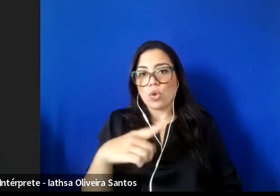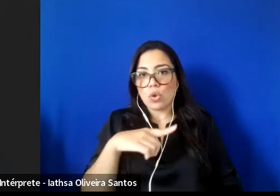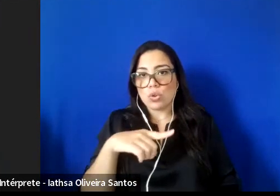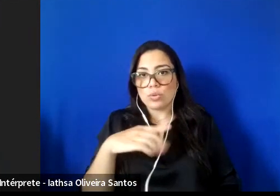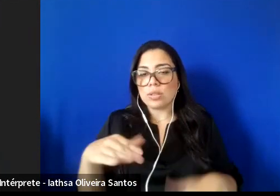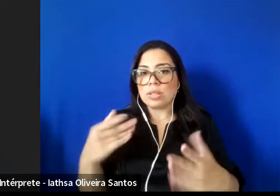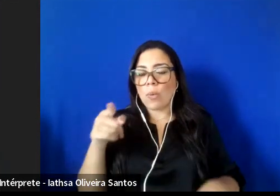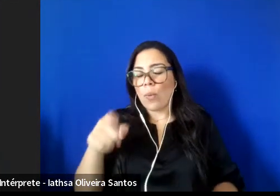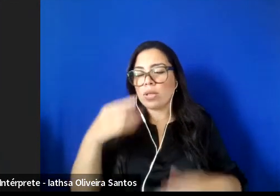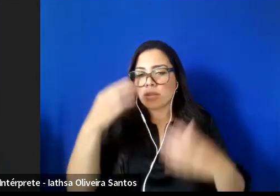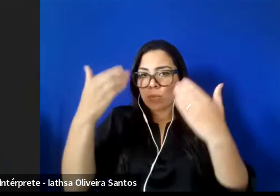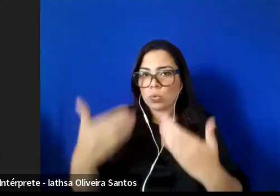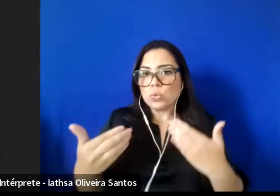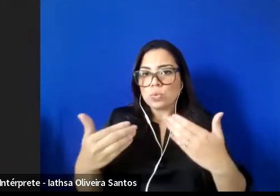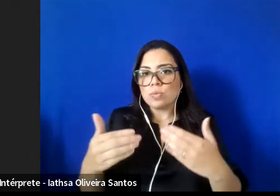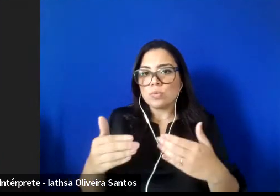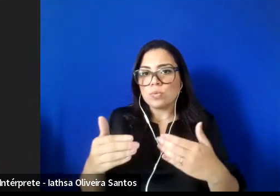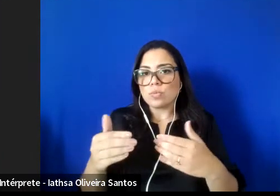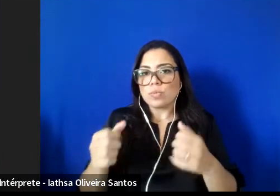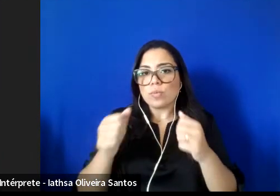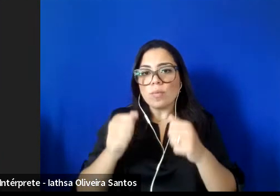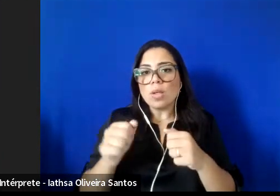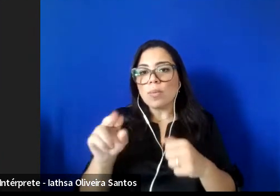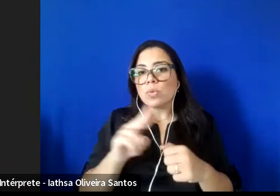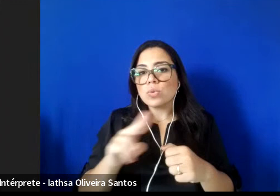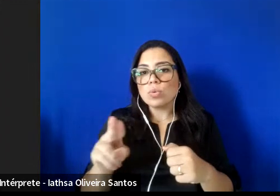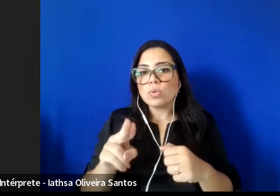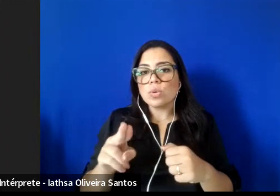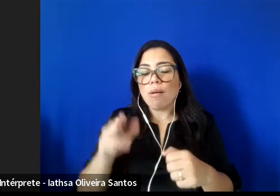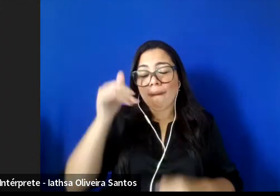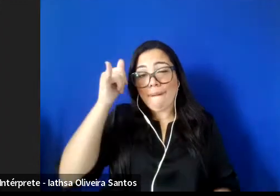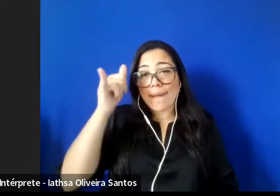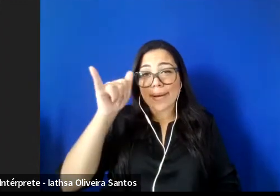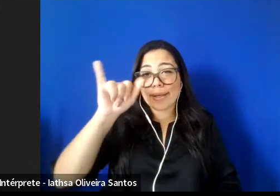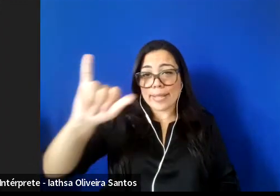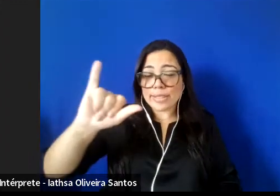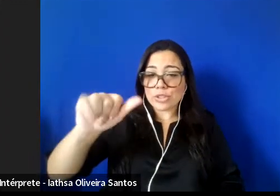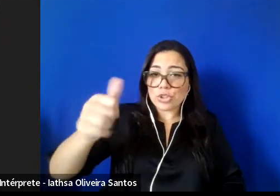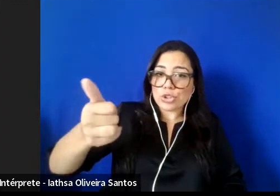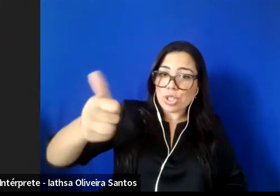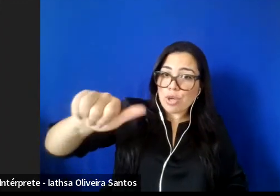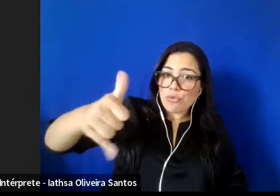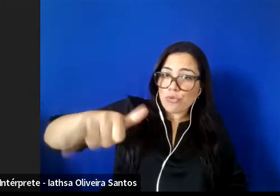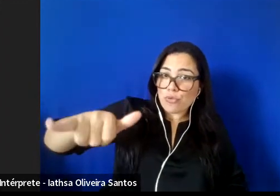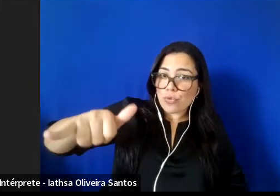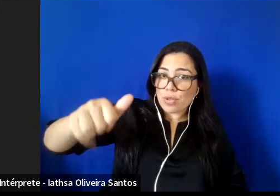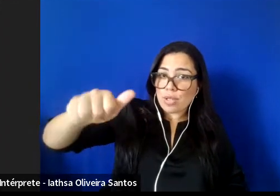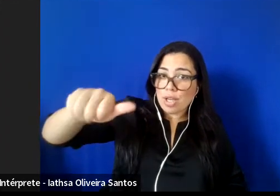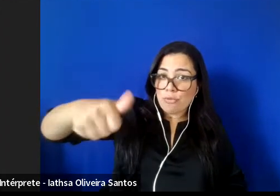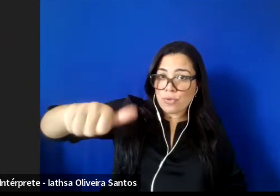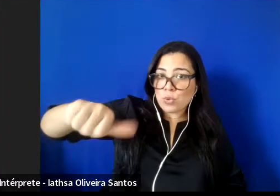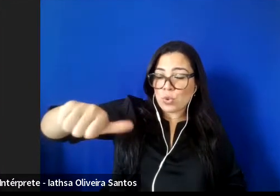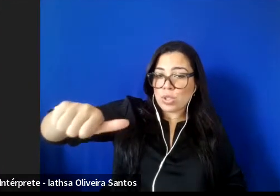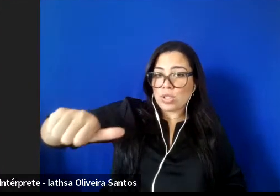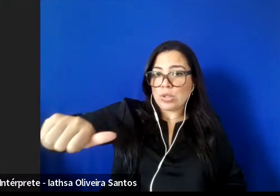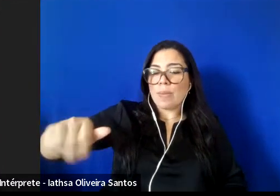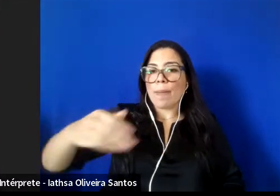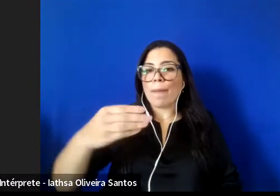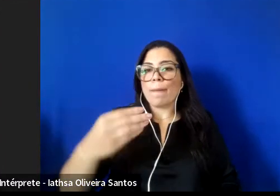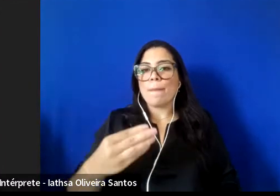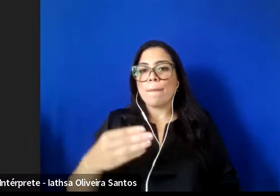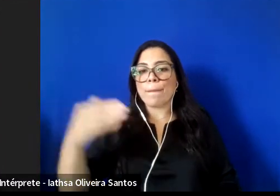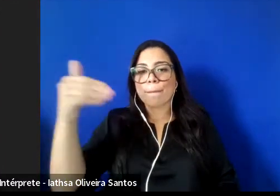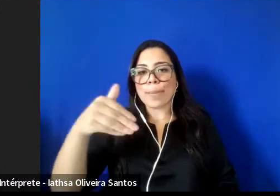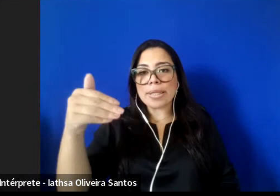podemos chamar a priori de uma postura antirrevisionista, ela esteve presente na doutrina, mas